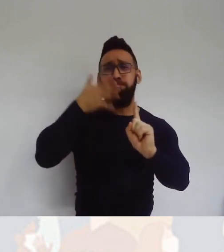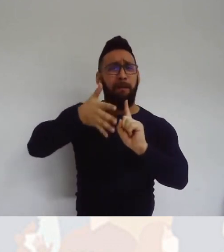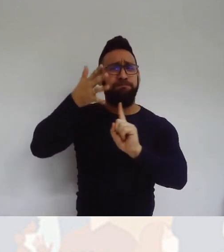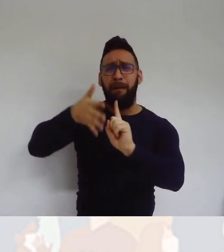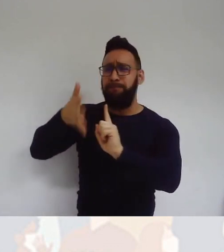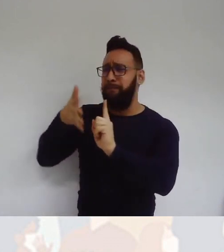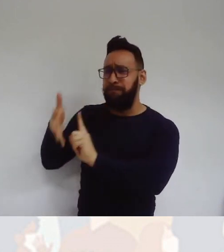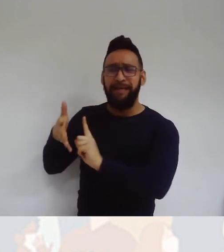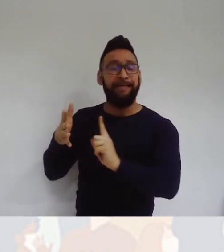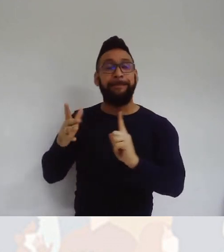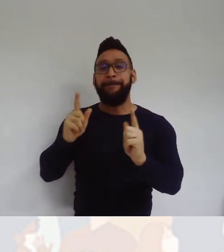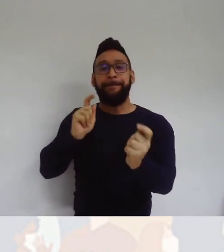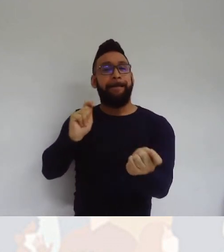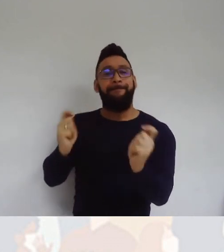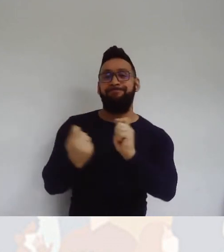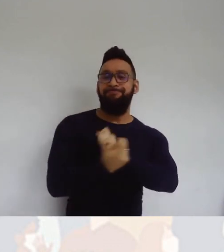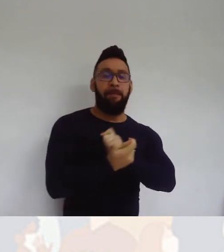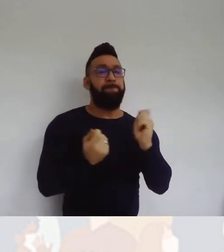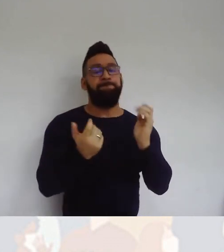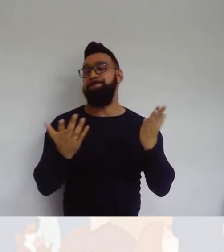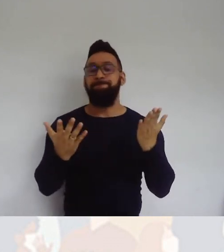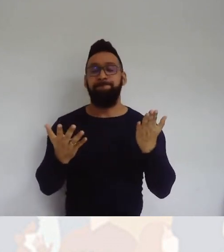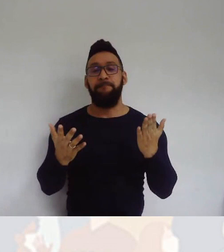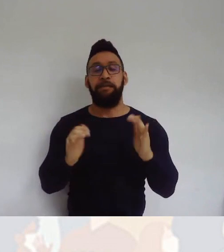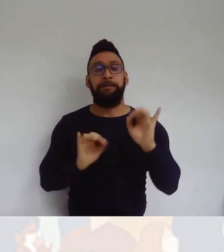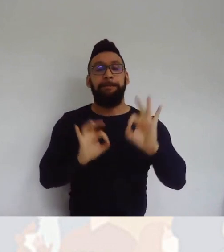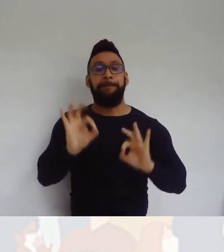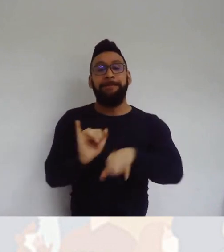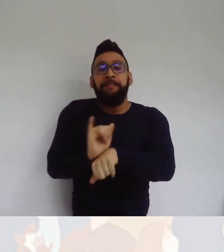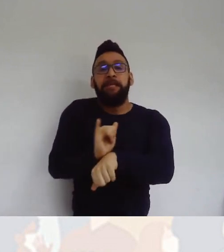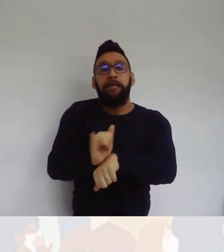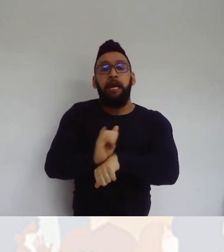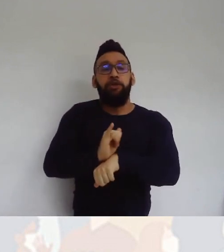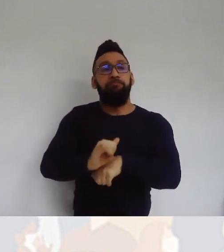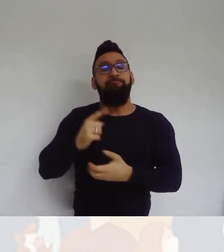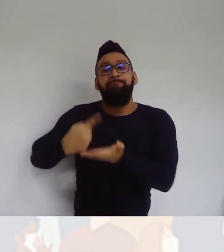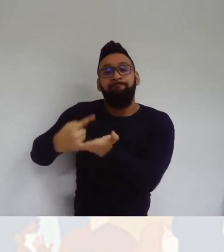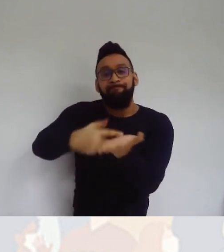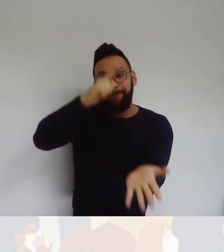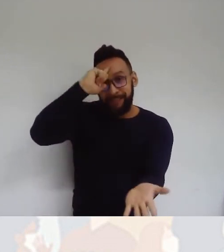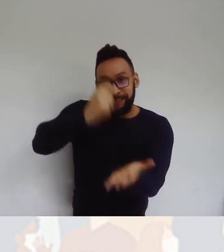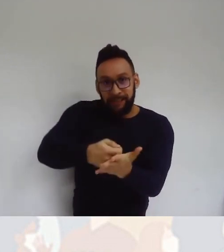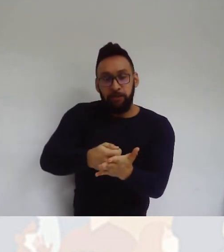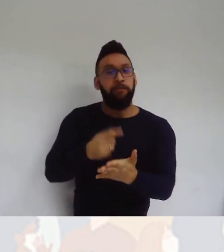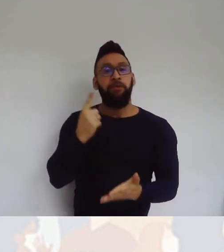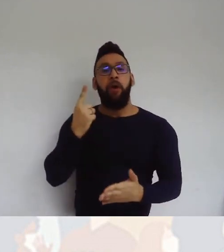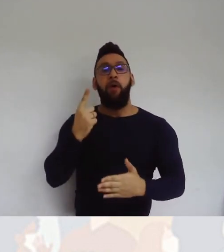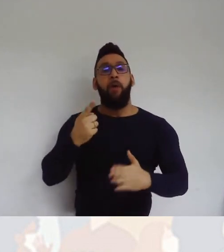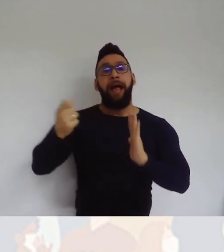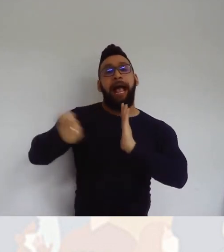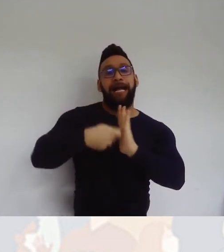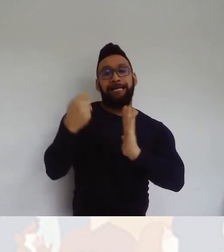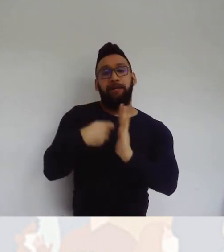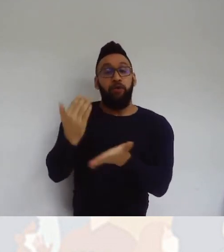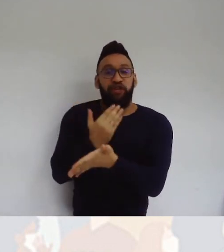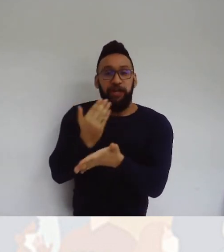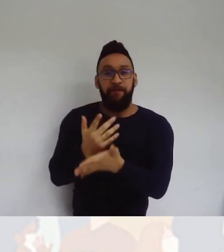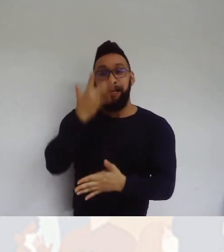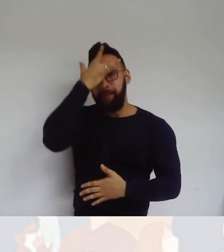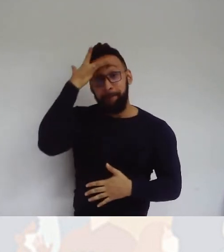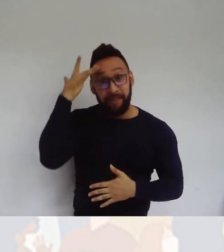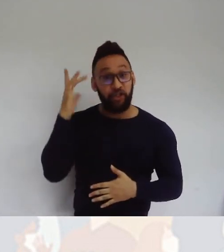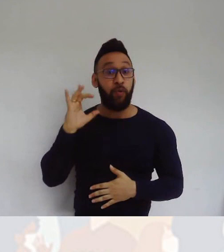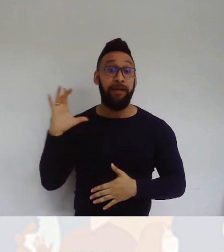precisou usar aquele horário que seria feito dessa forma, e aí nós decidimos fazer o lançamento de livro daqueles que se